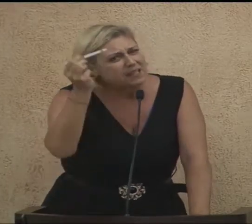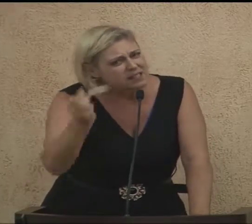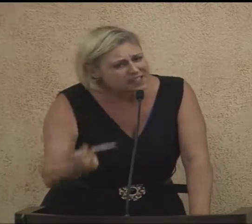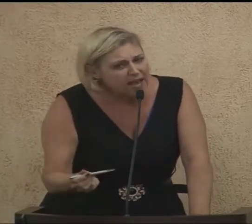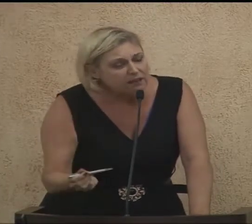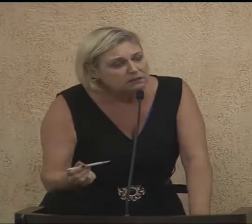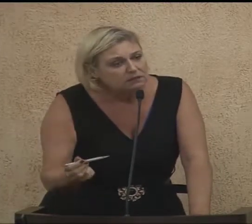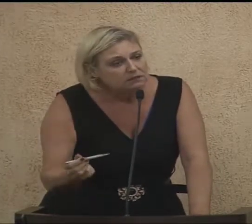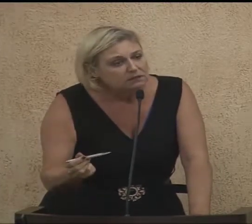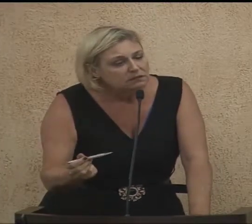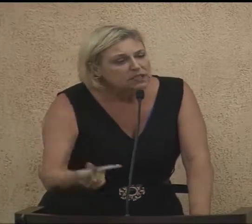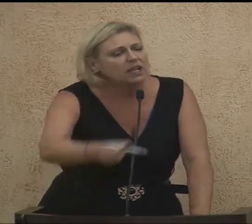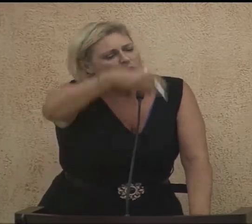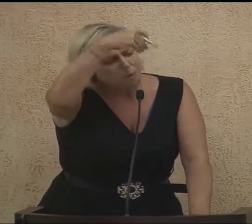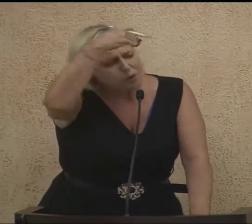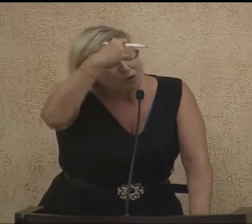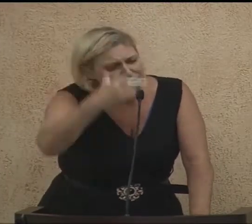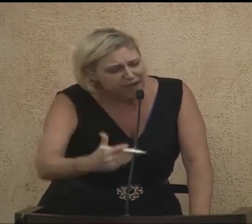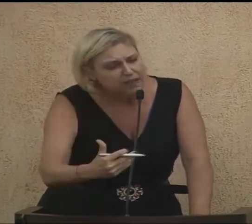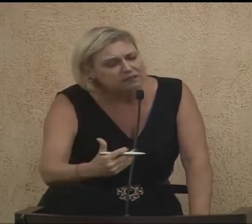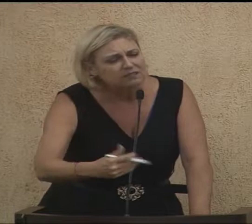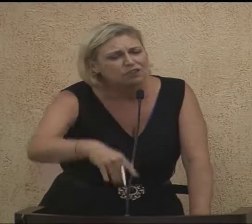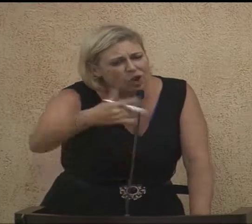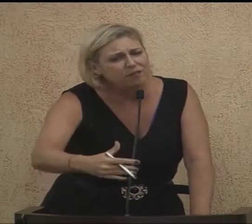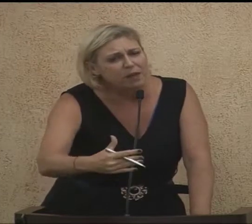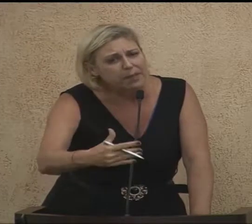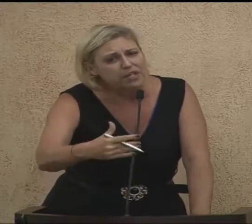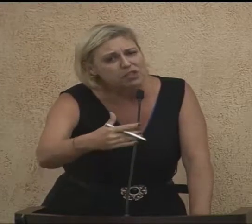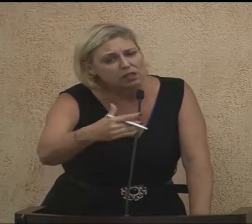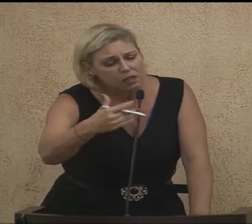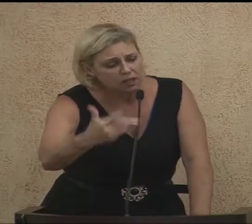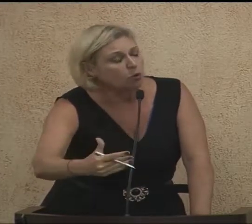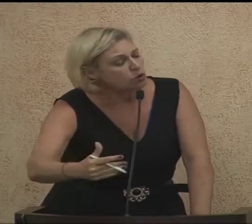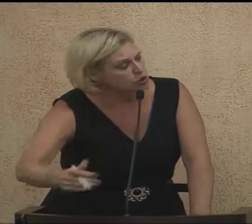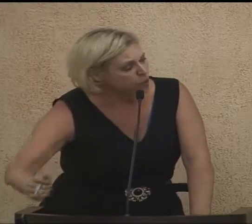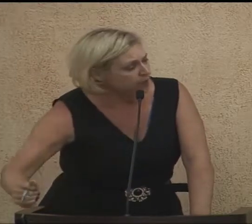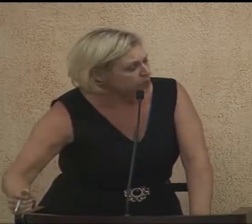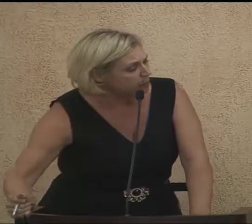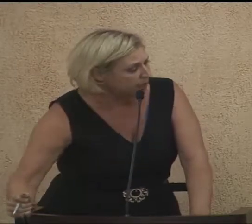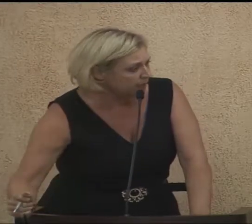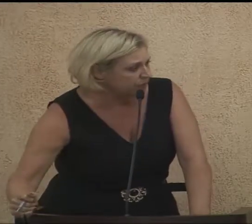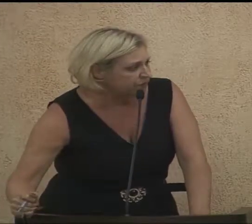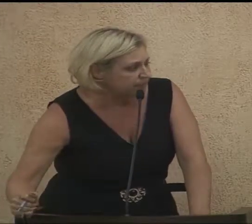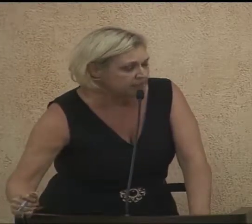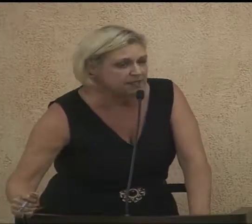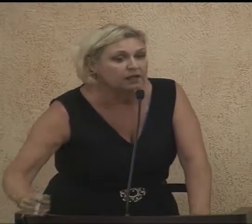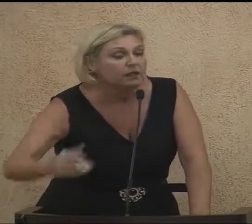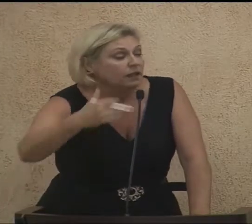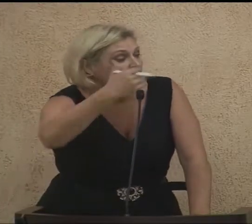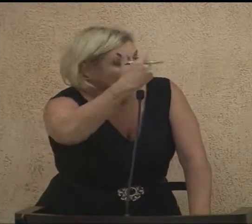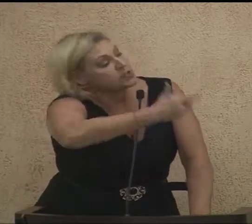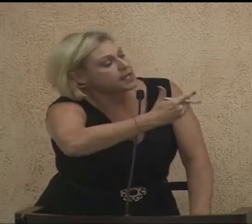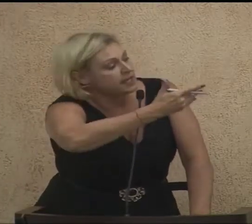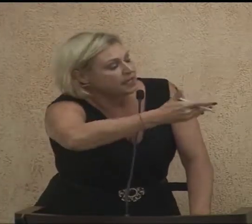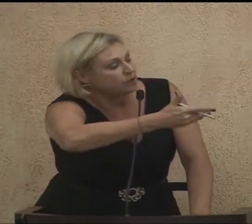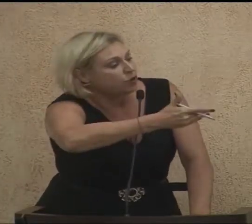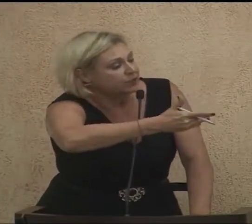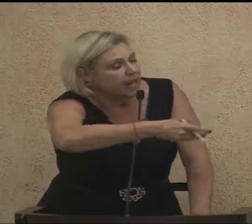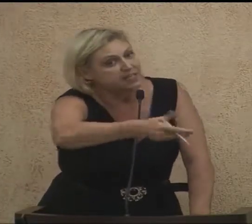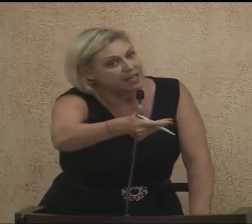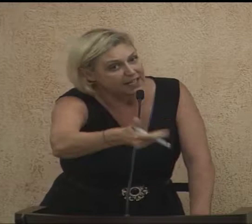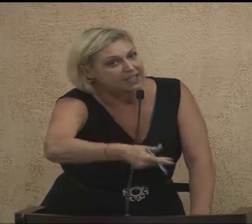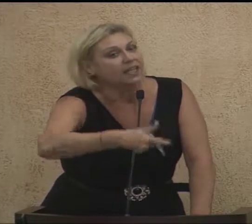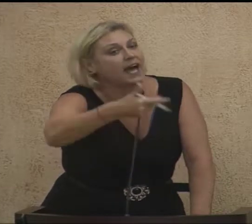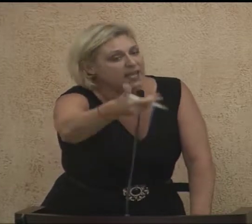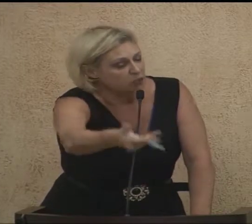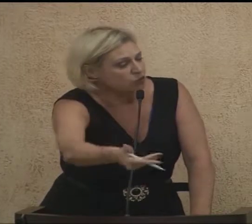que passar e comprovar novamente que continuava com aquela deficiência. Eu gostaria que